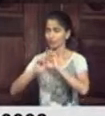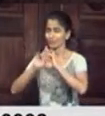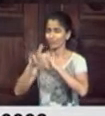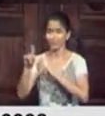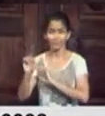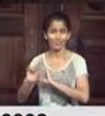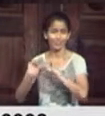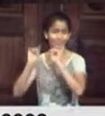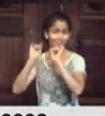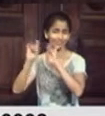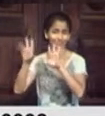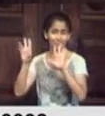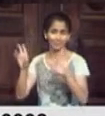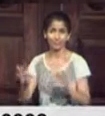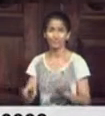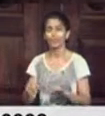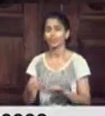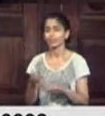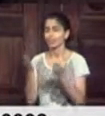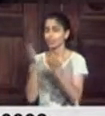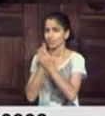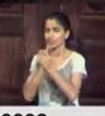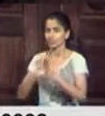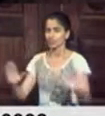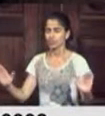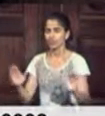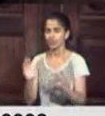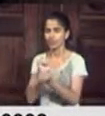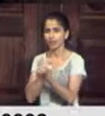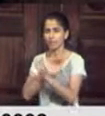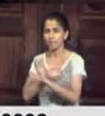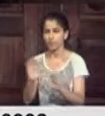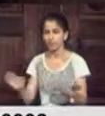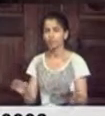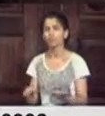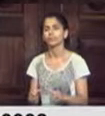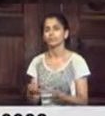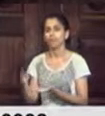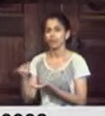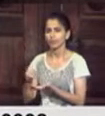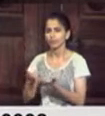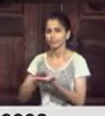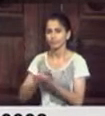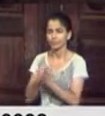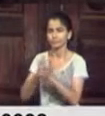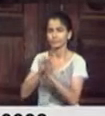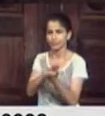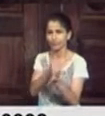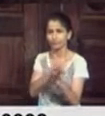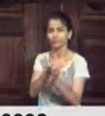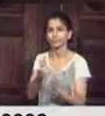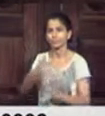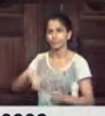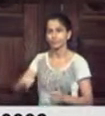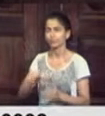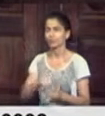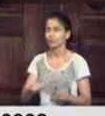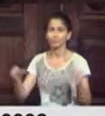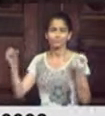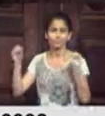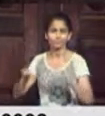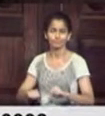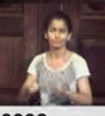vitais e estratégicas do Estado, no lado das despesas, e também muito preocupados em dar oportunidades